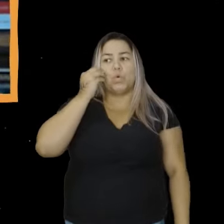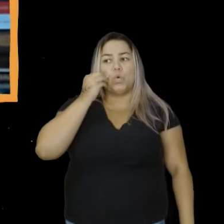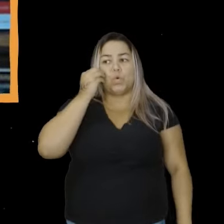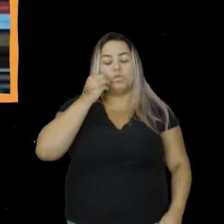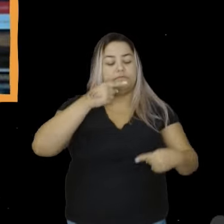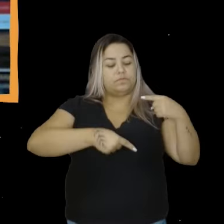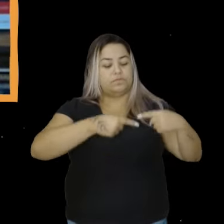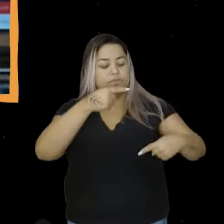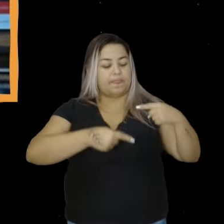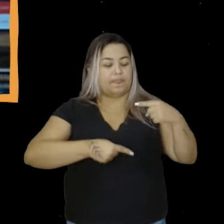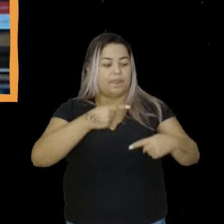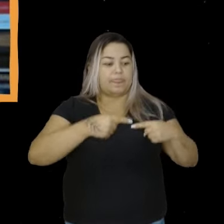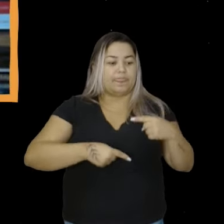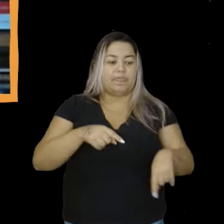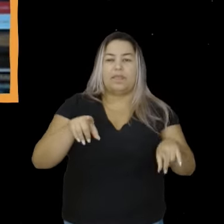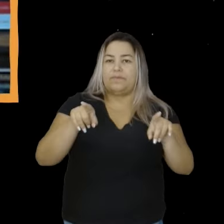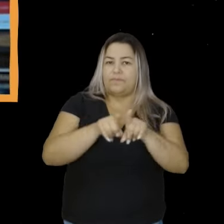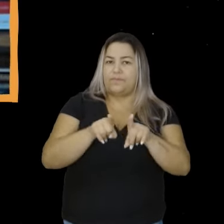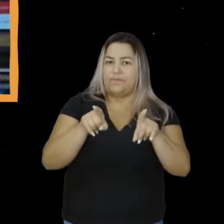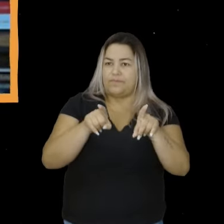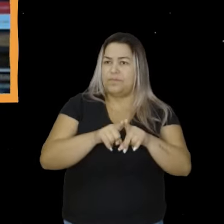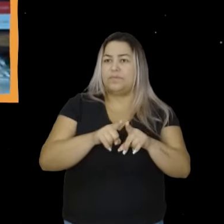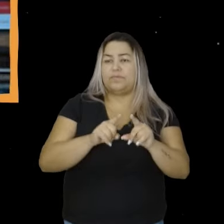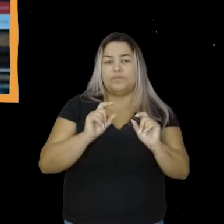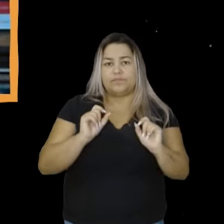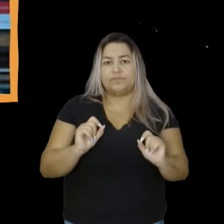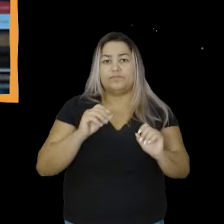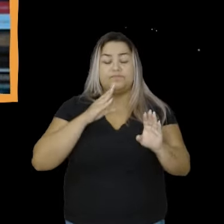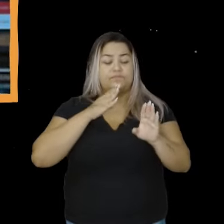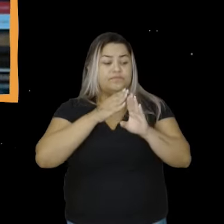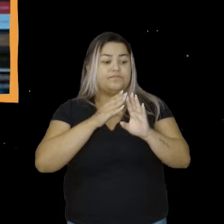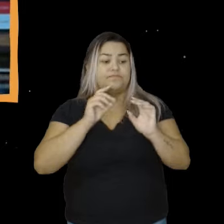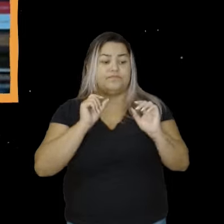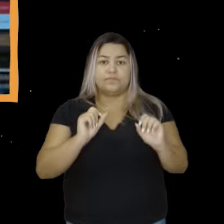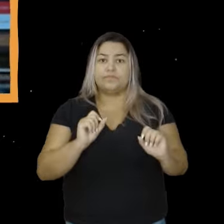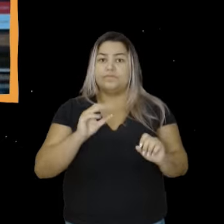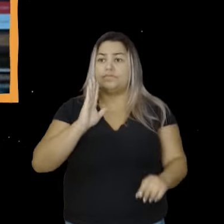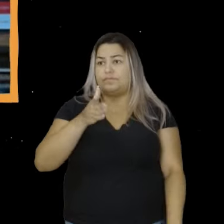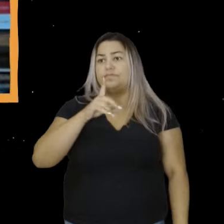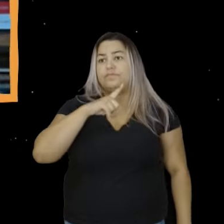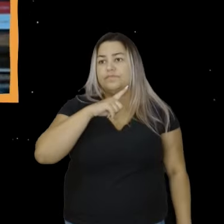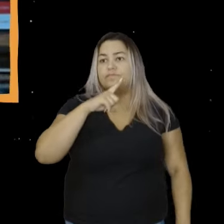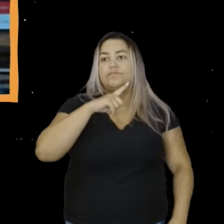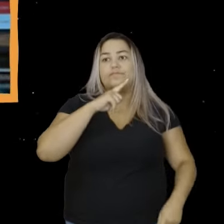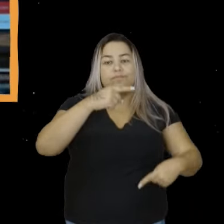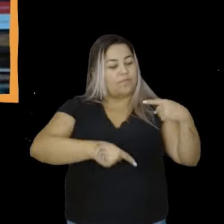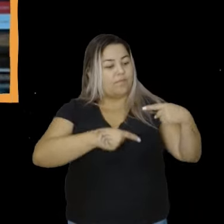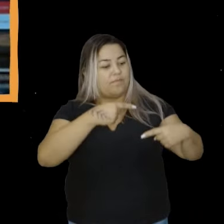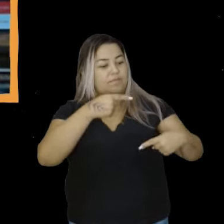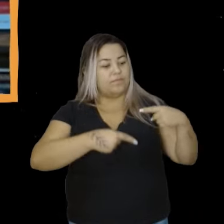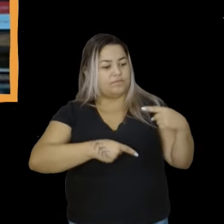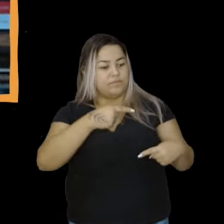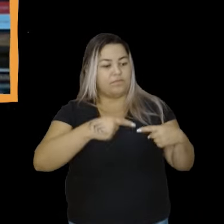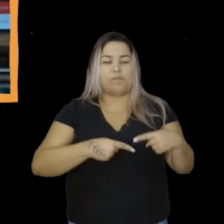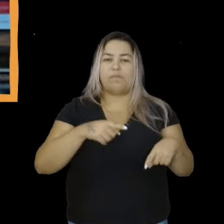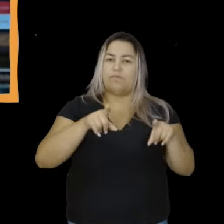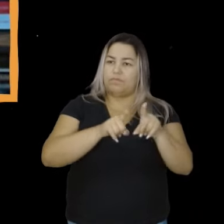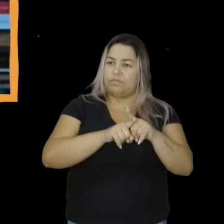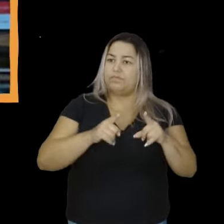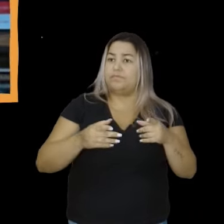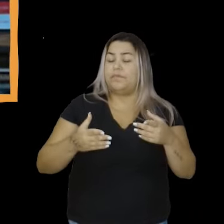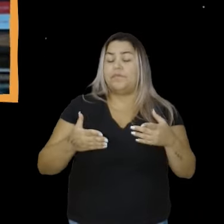muito intenso, o debate era muito franco, muito sincero, e havia toda uma discussão nas condições políticas